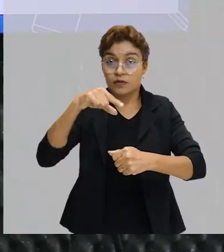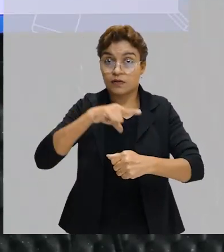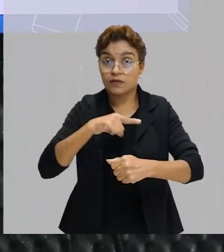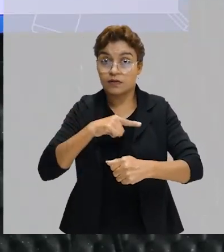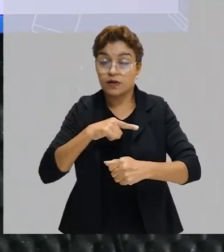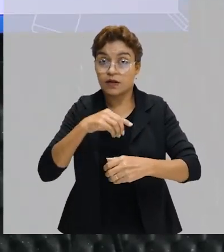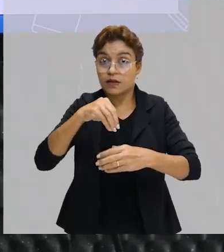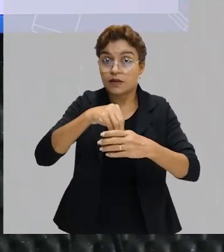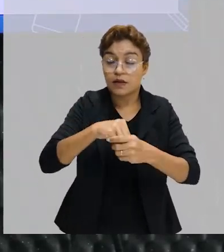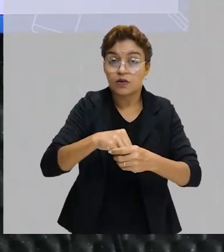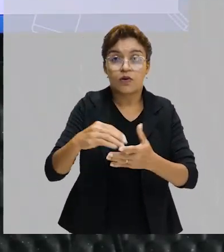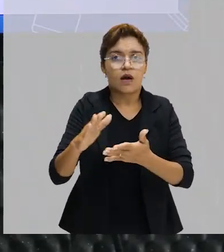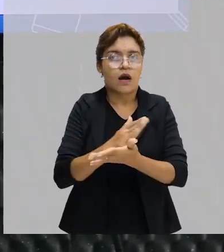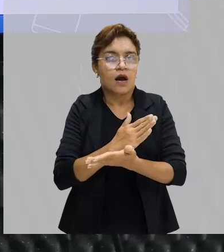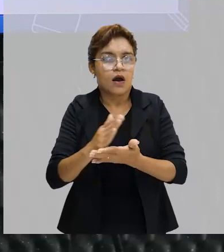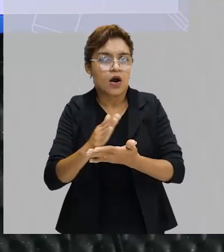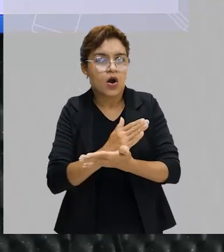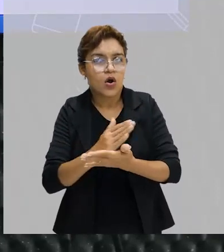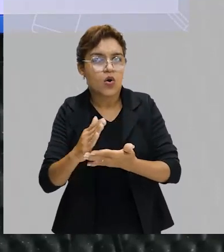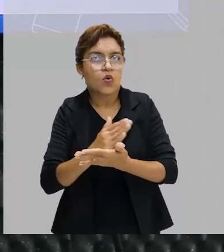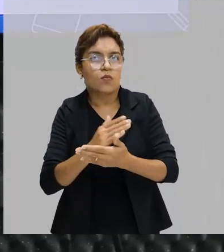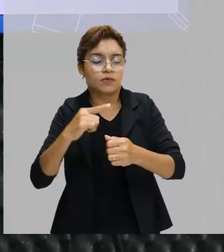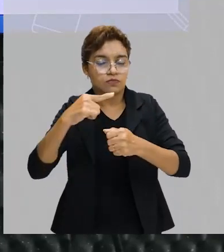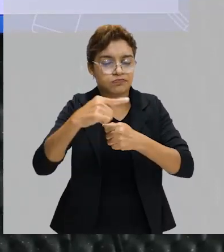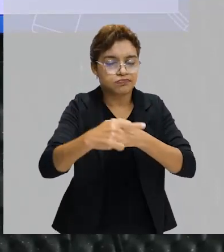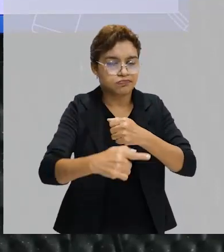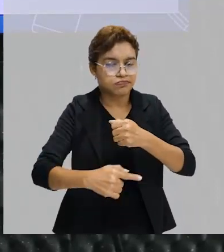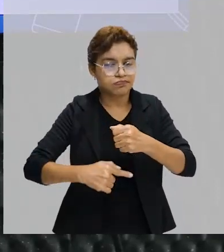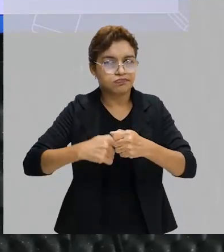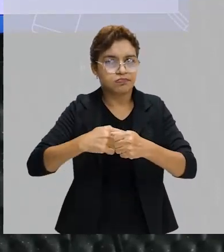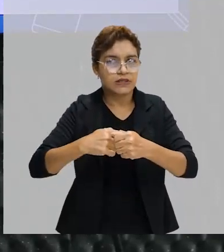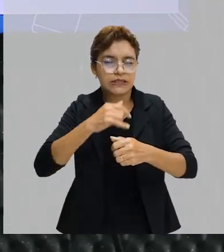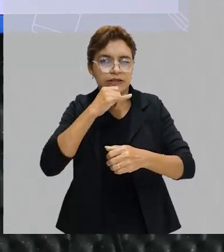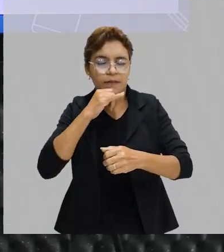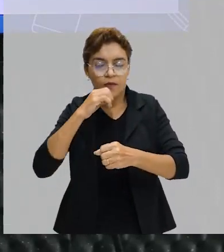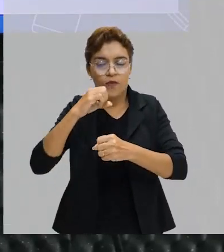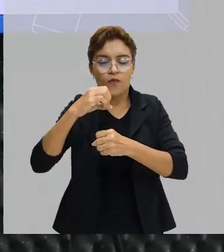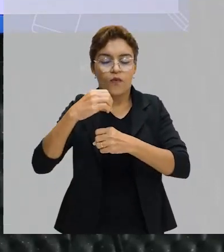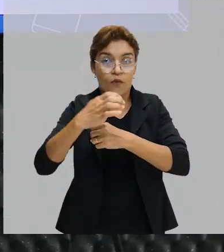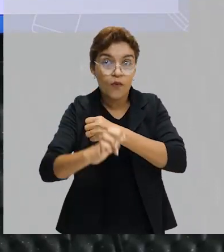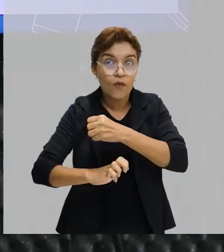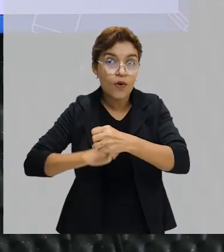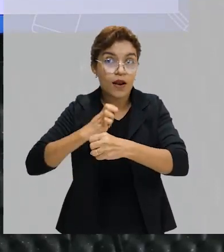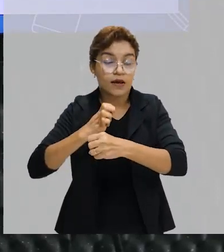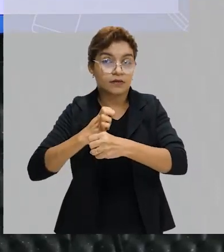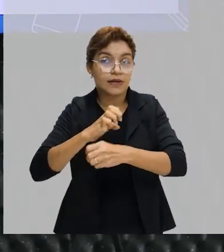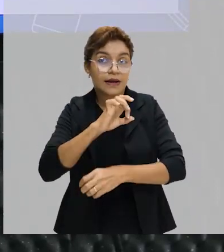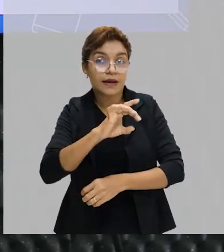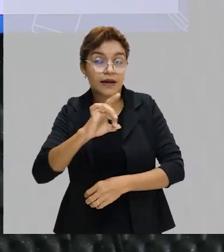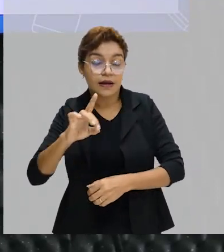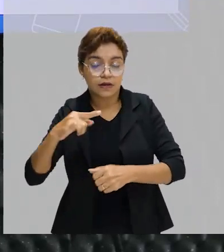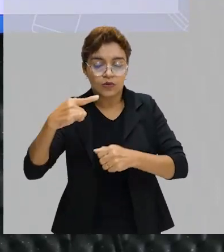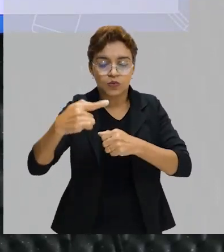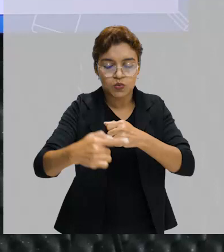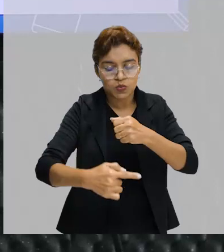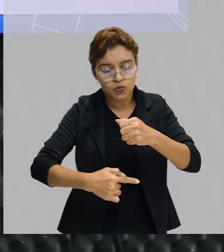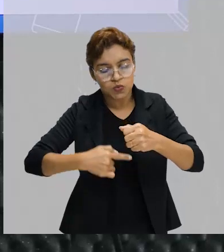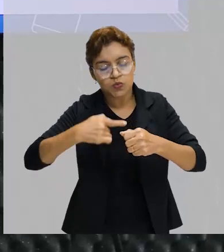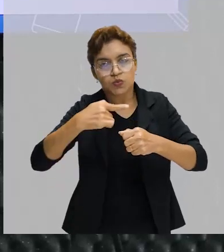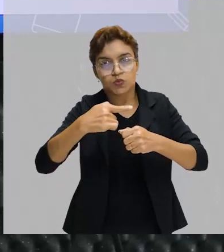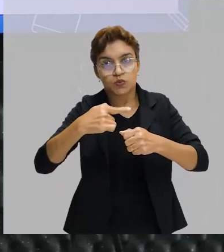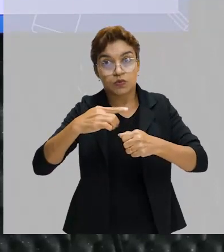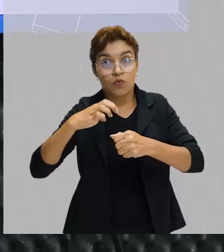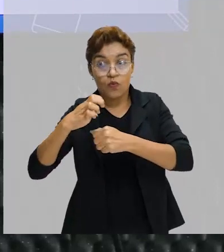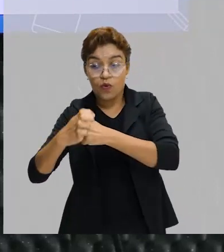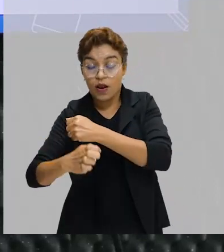somente algumas órbitas circulares ao elétron, sendo que em cada uma dessas órbitas o elétron